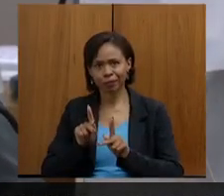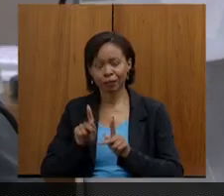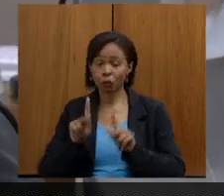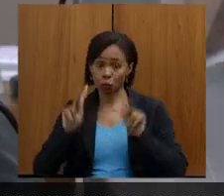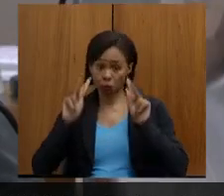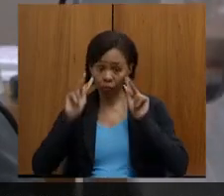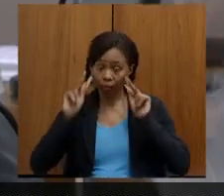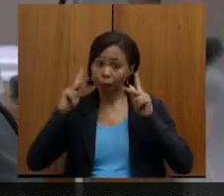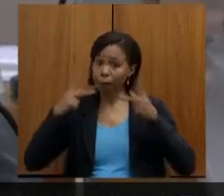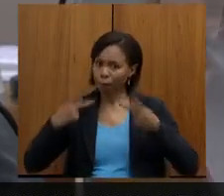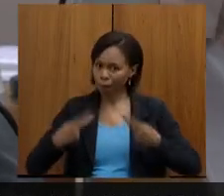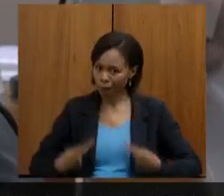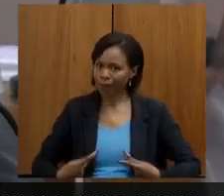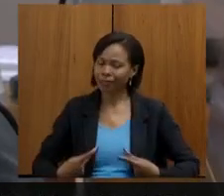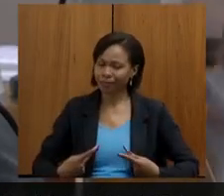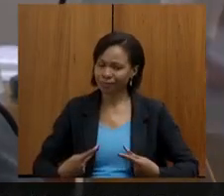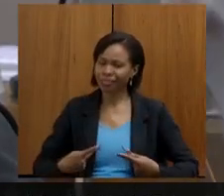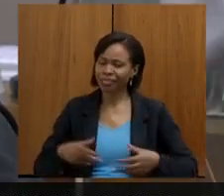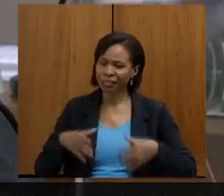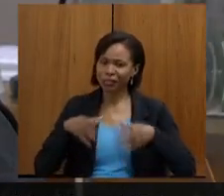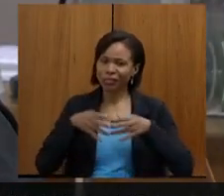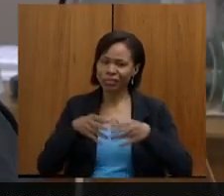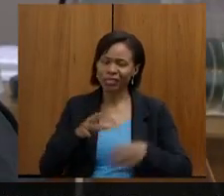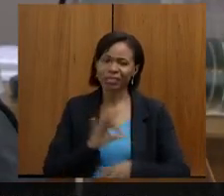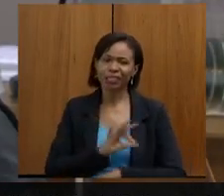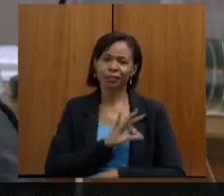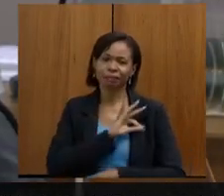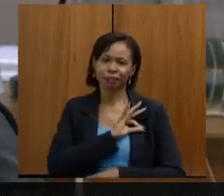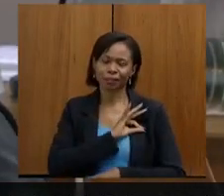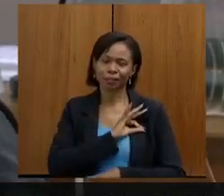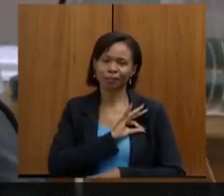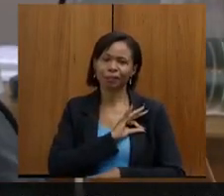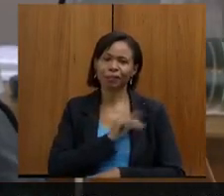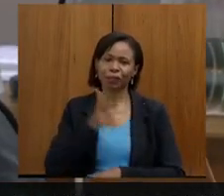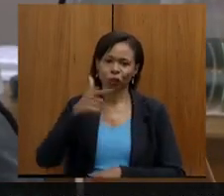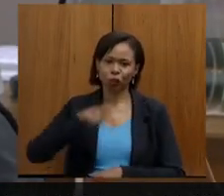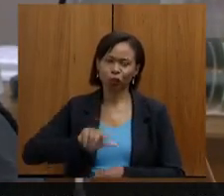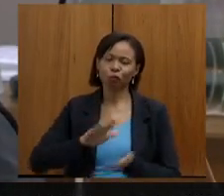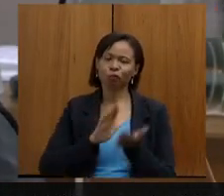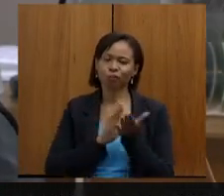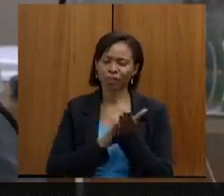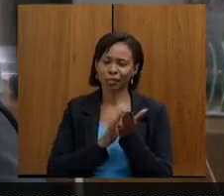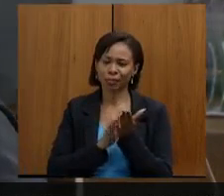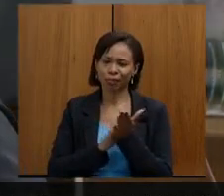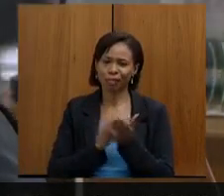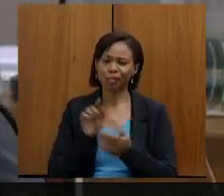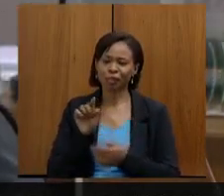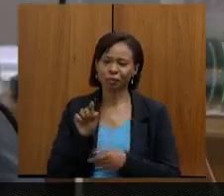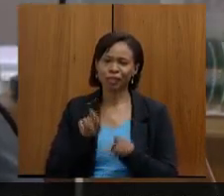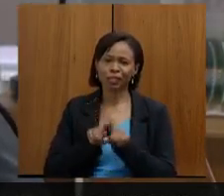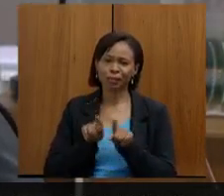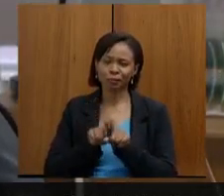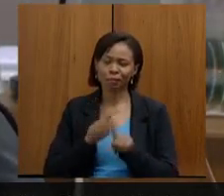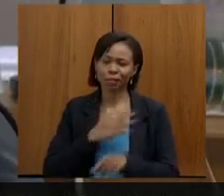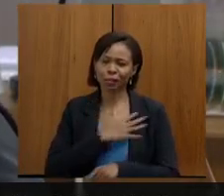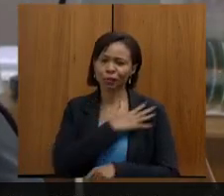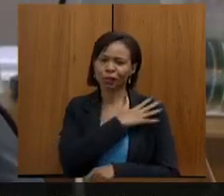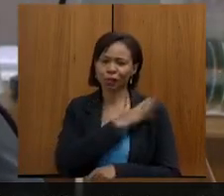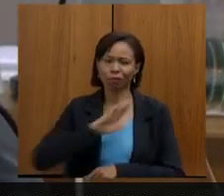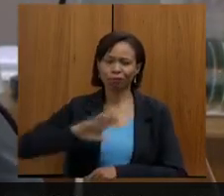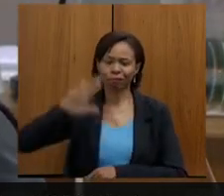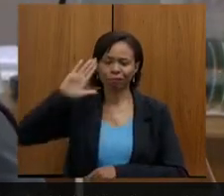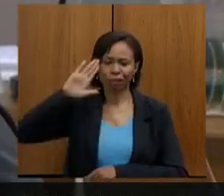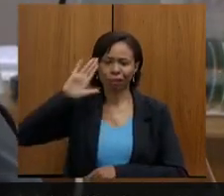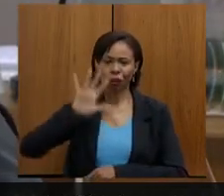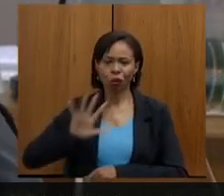humanos é da da PM E mais uma vez parabéns Coronel pelo seu comando e